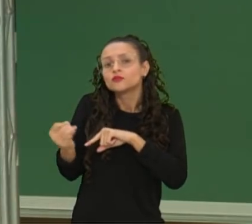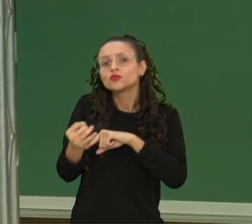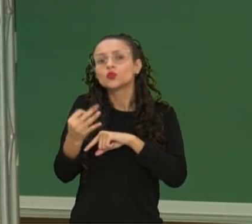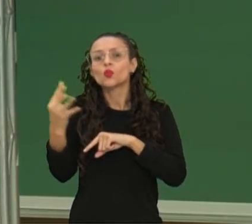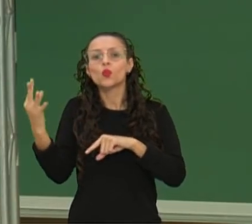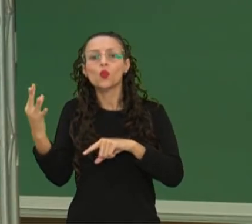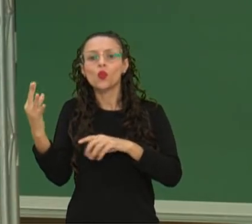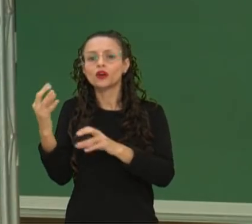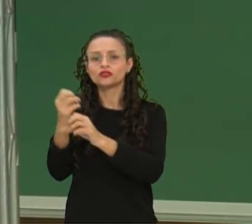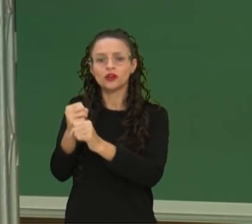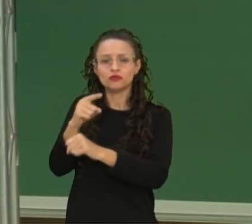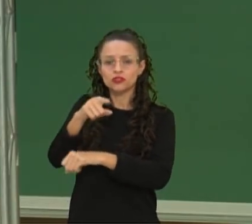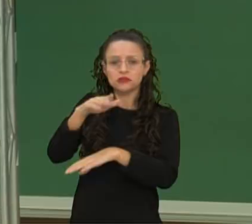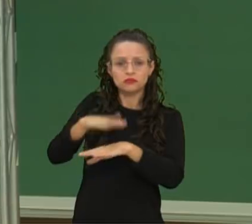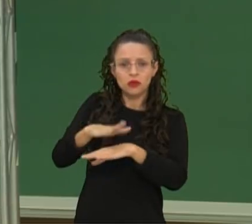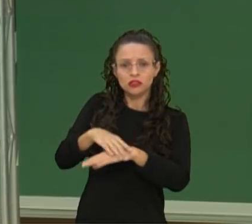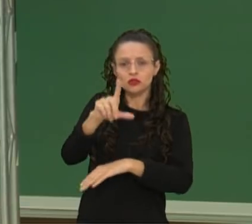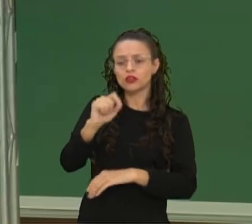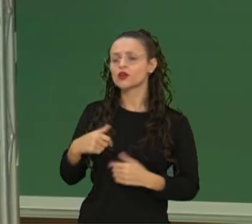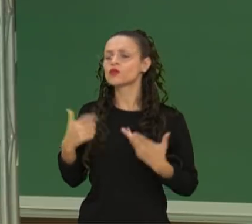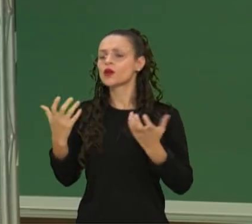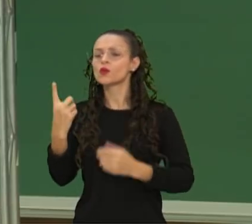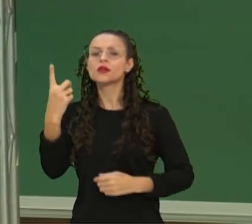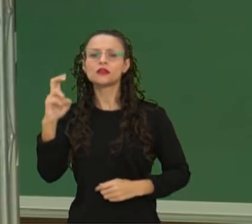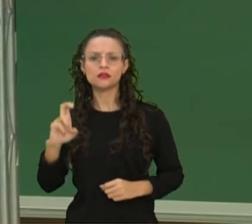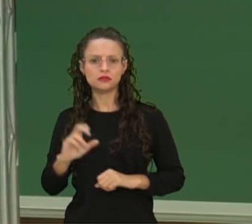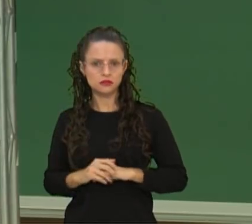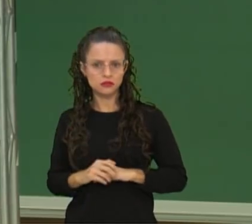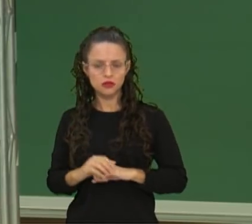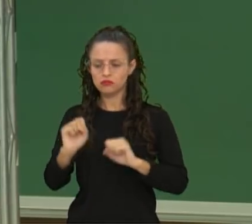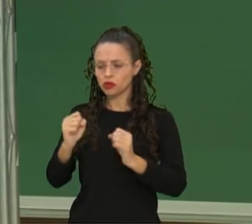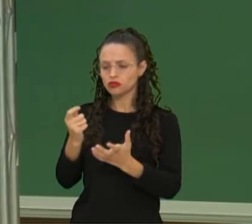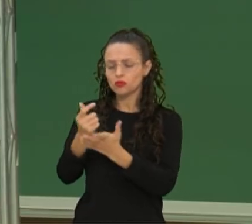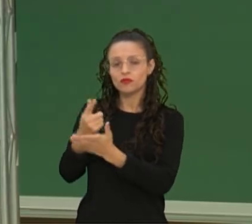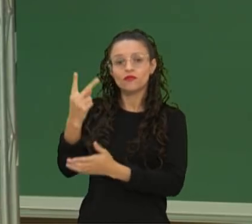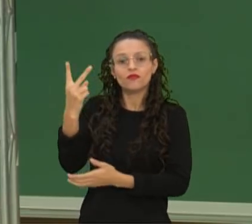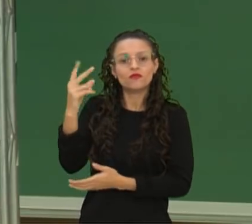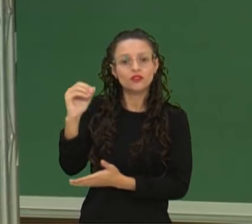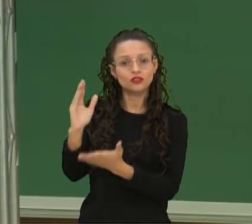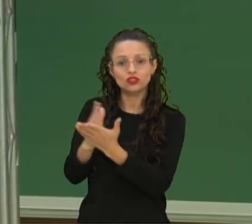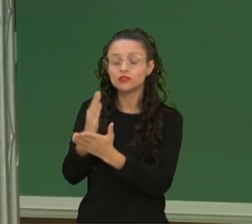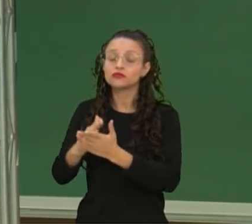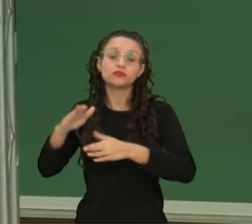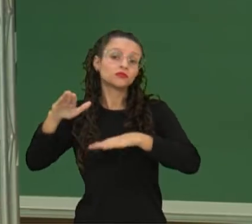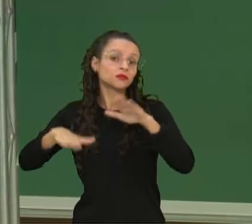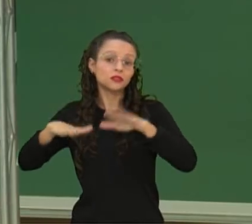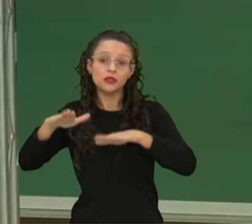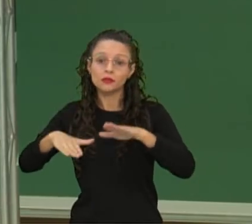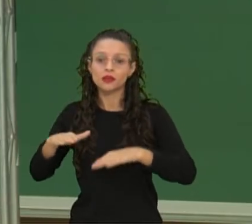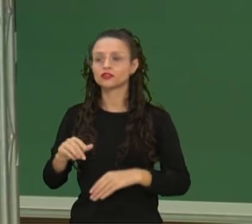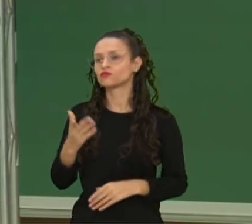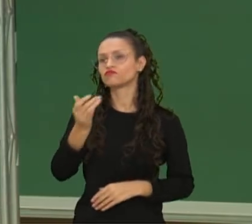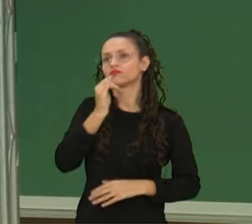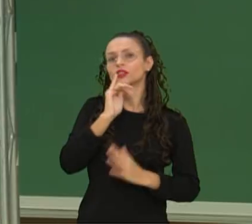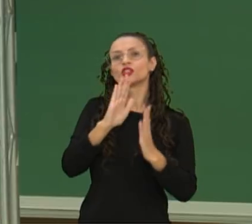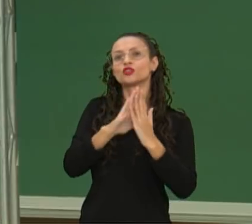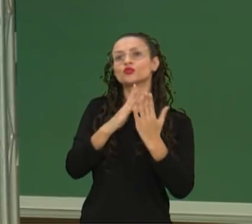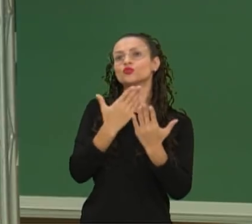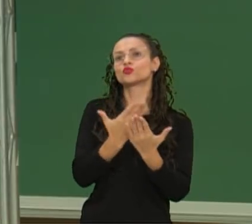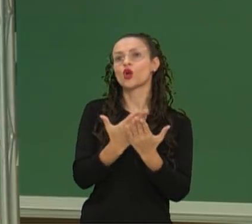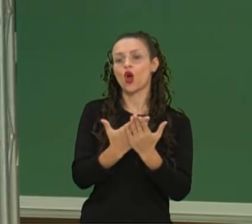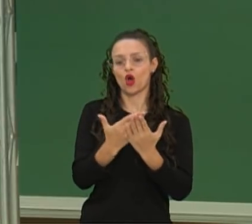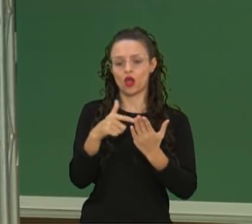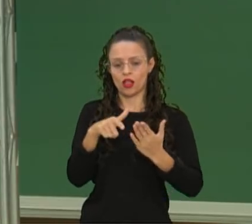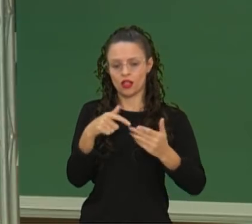pode escolher. Ah, quero comprar 15 livros, né? Posso comprar 20 livros. Dependendo de uma escola, a escola quer lá comprar, né,